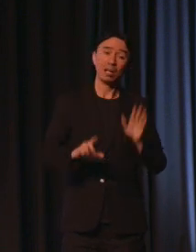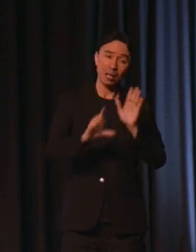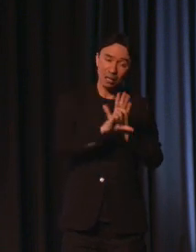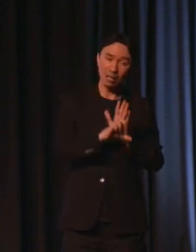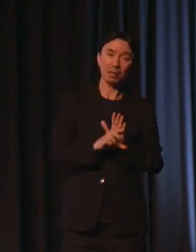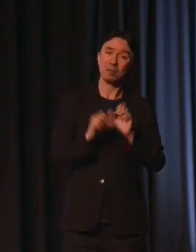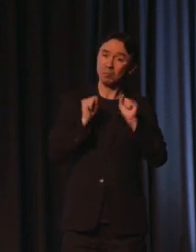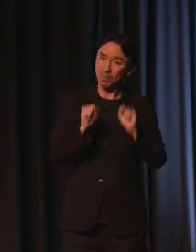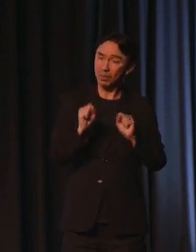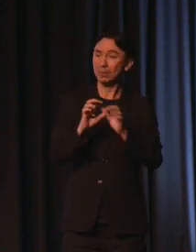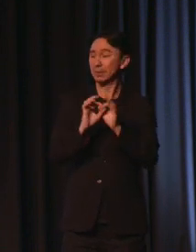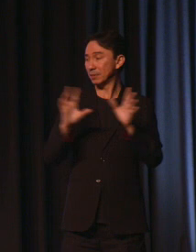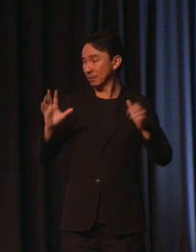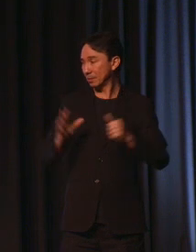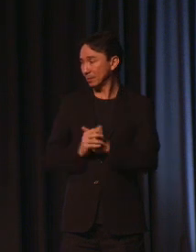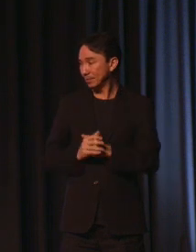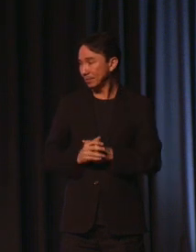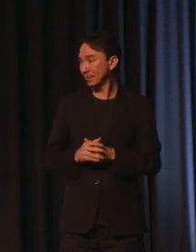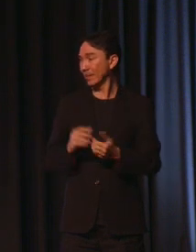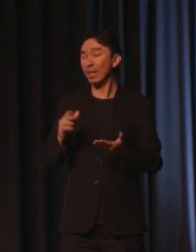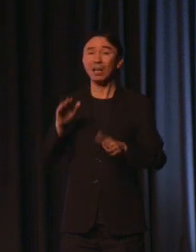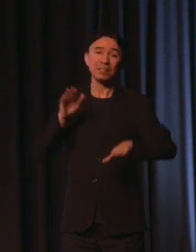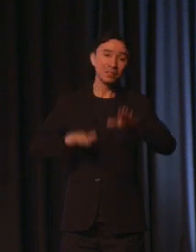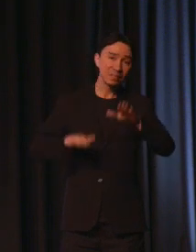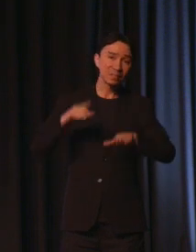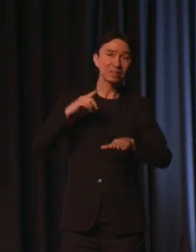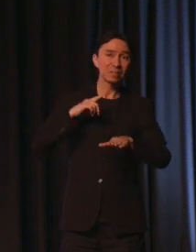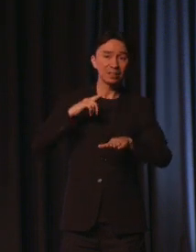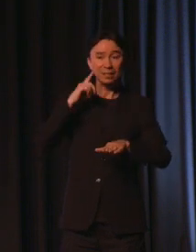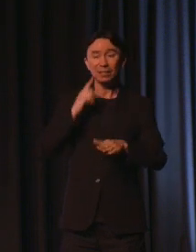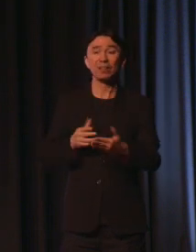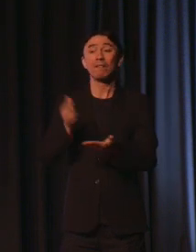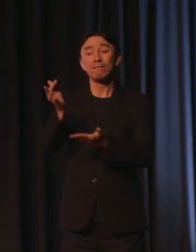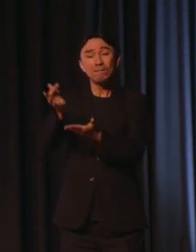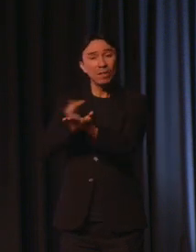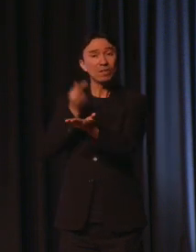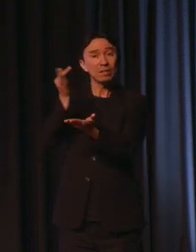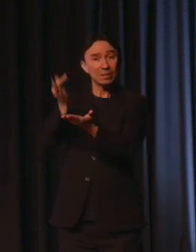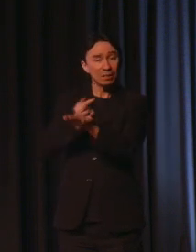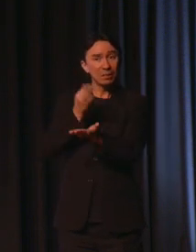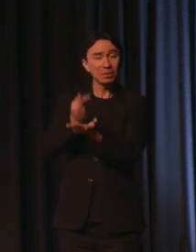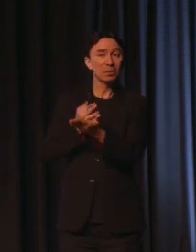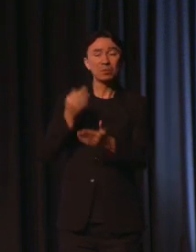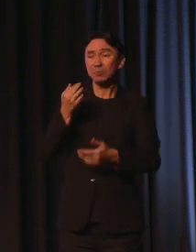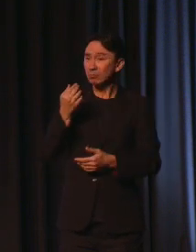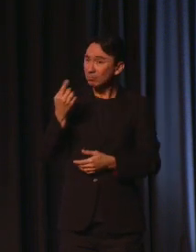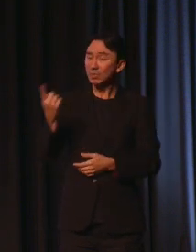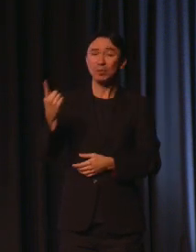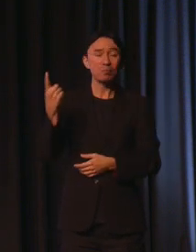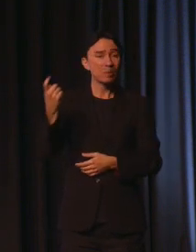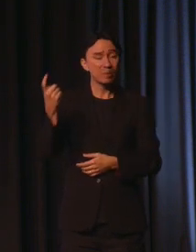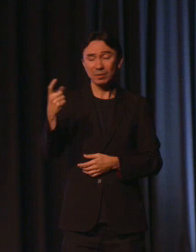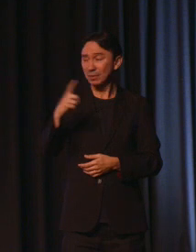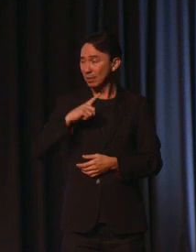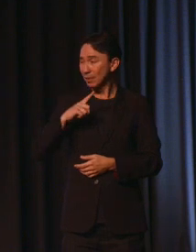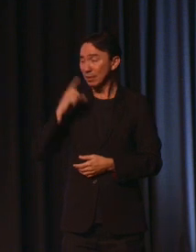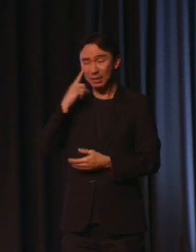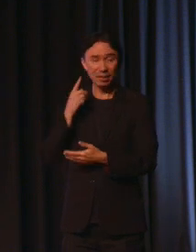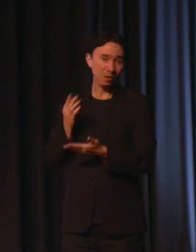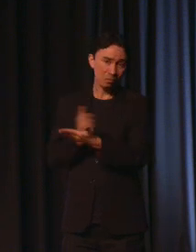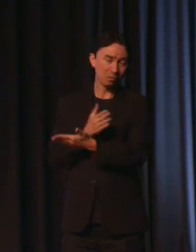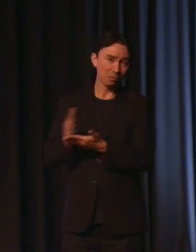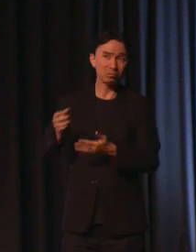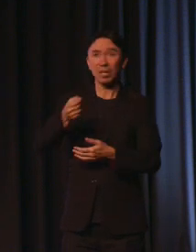aquisição. Inexigibilidade de licitação é aquele fornecedor exclusivo, como é a emicizumab, como é a desmopressina,